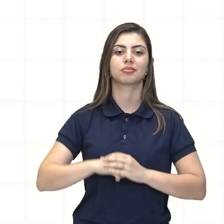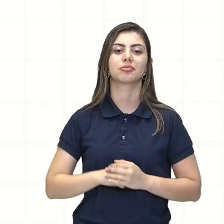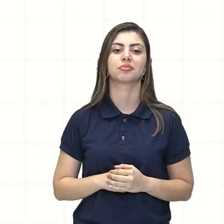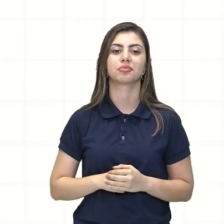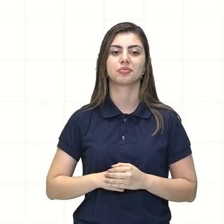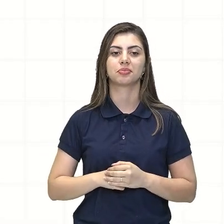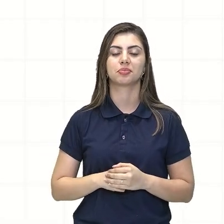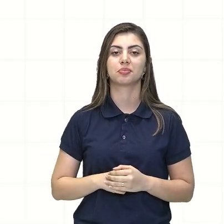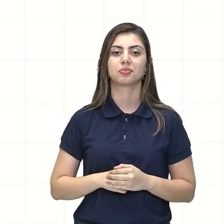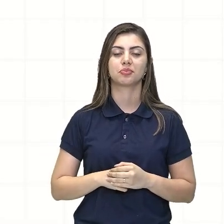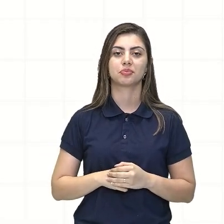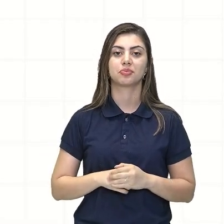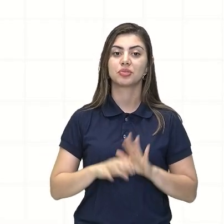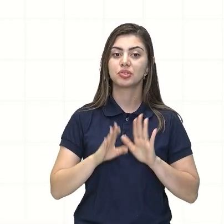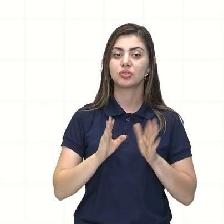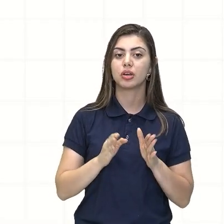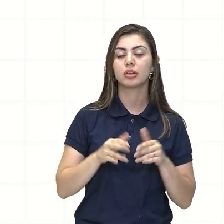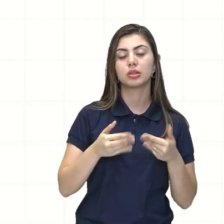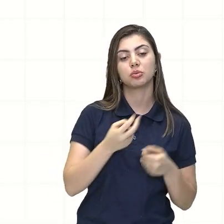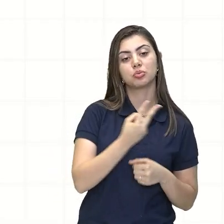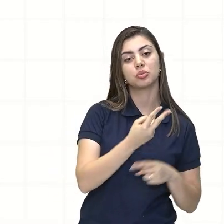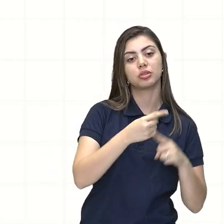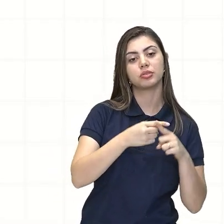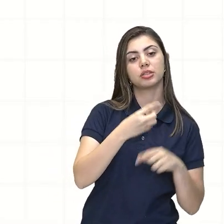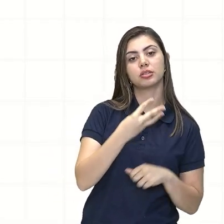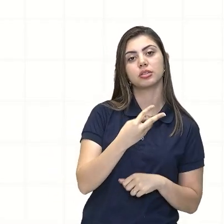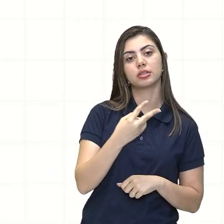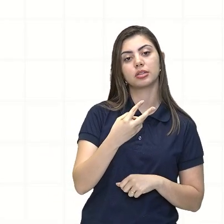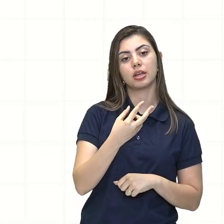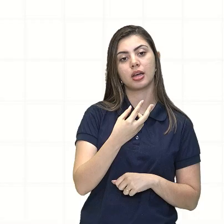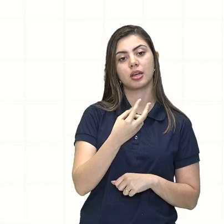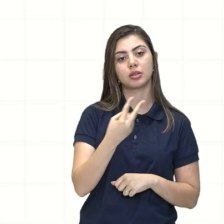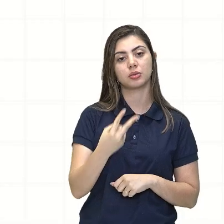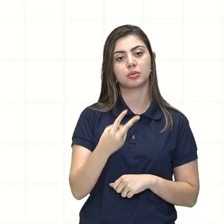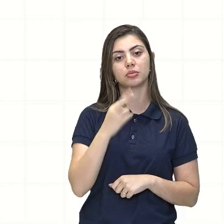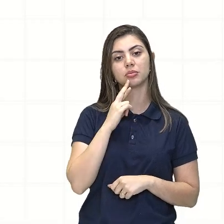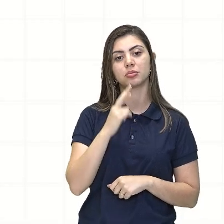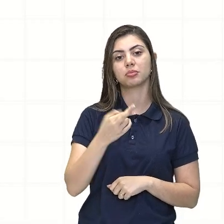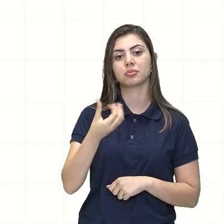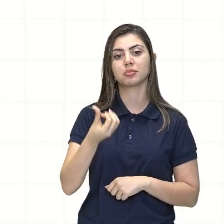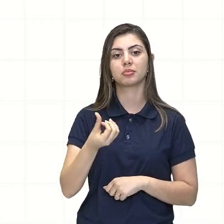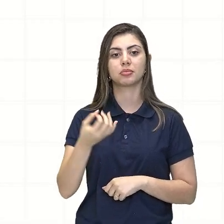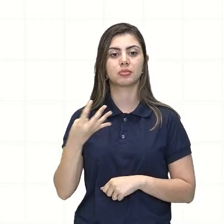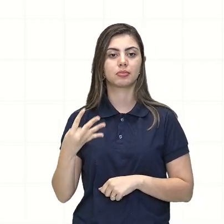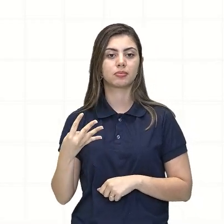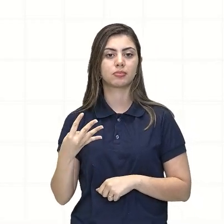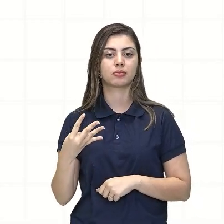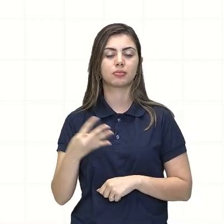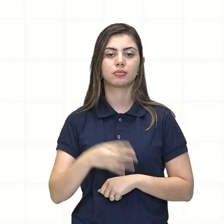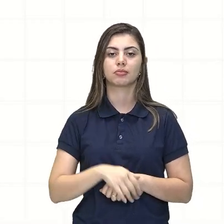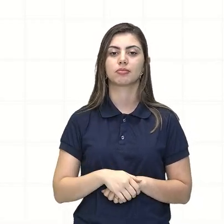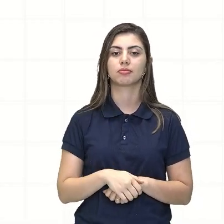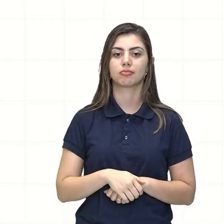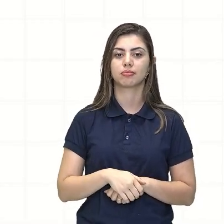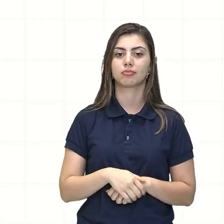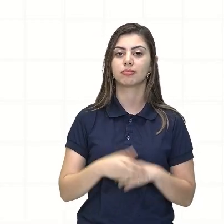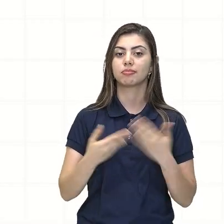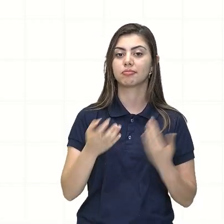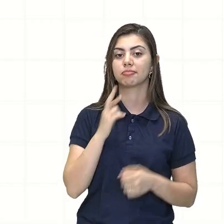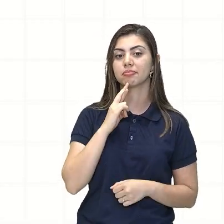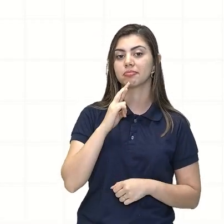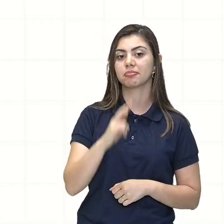E aí, 2 vezes 36, 64. Resultado,